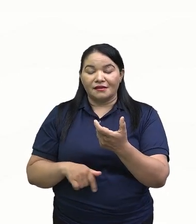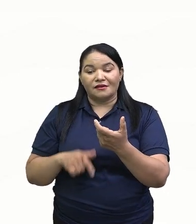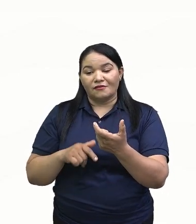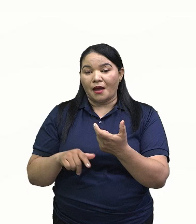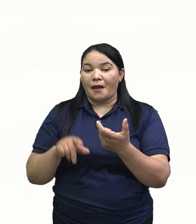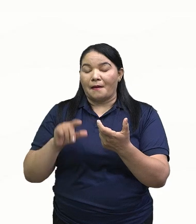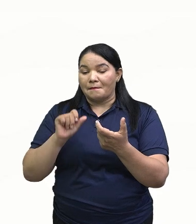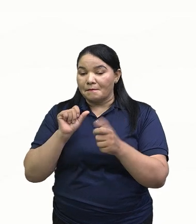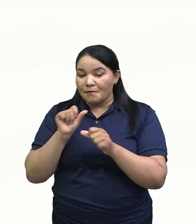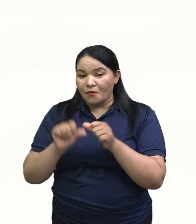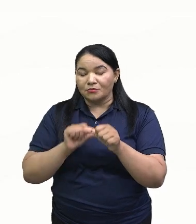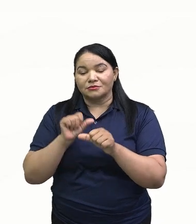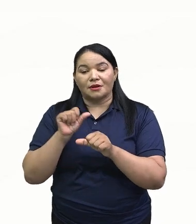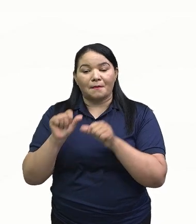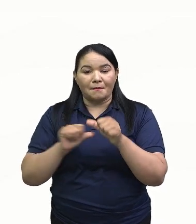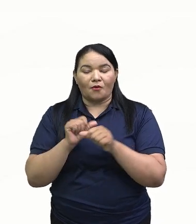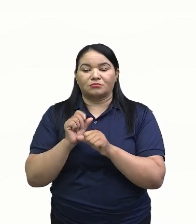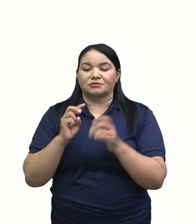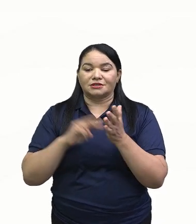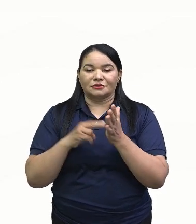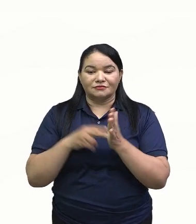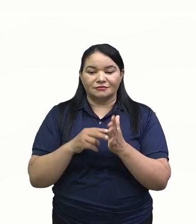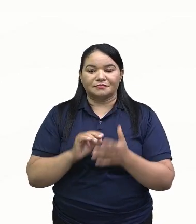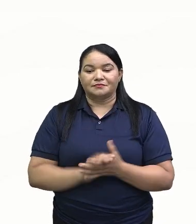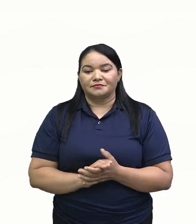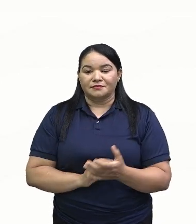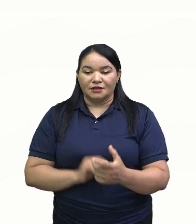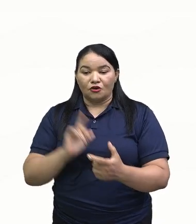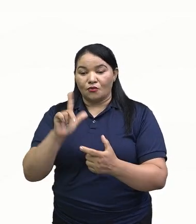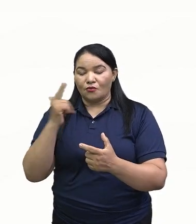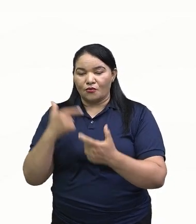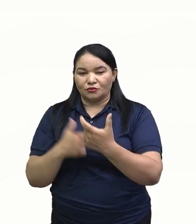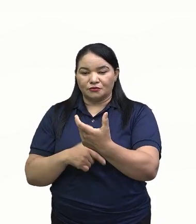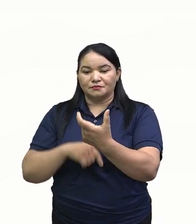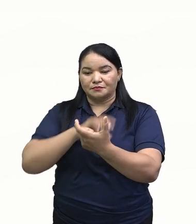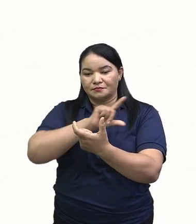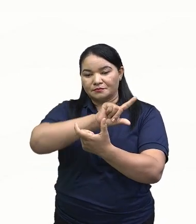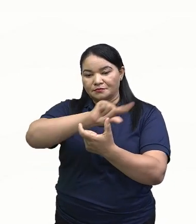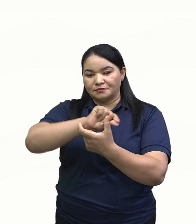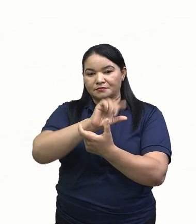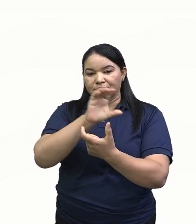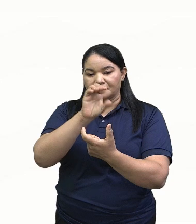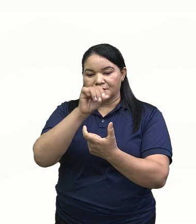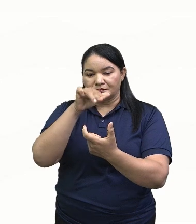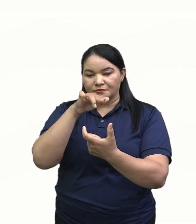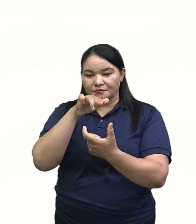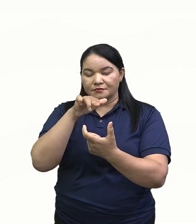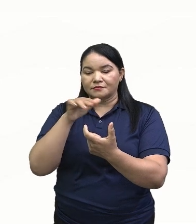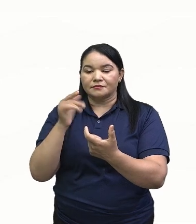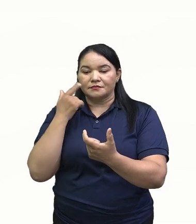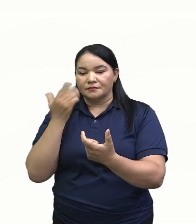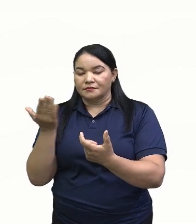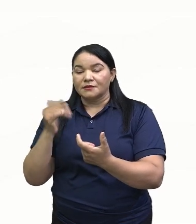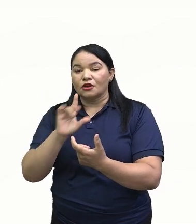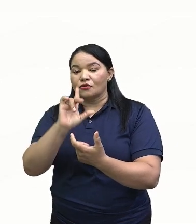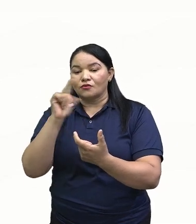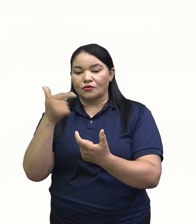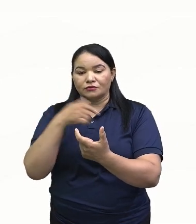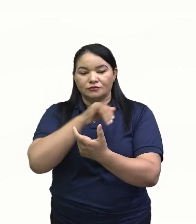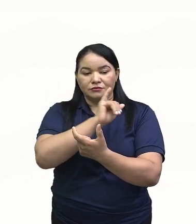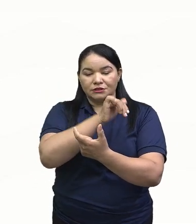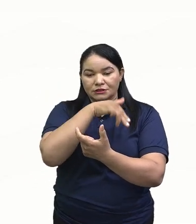o significado. Aí eu digo conforma, a palavra com, e informa, o